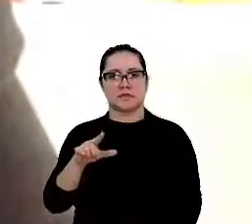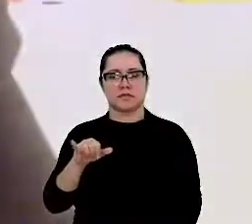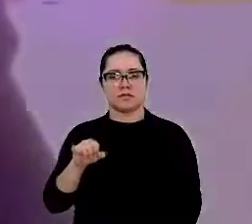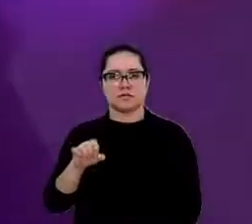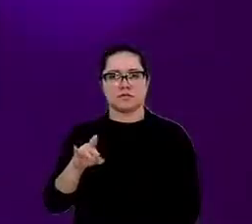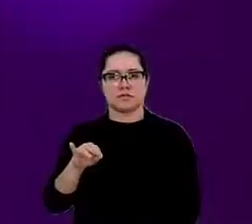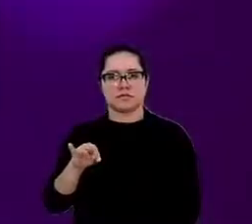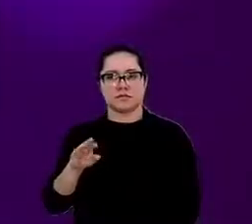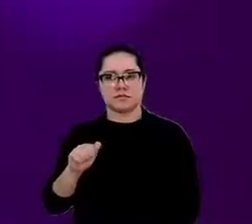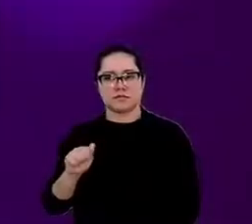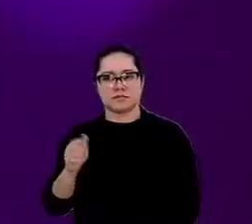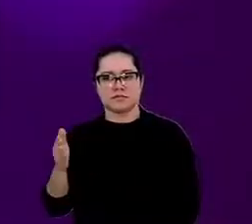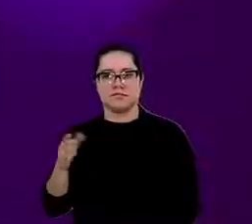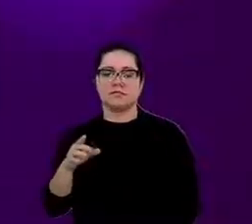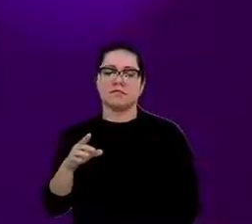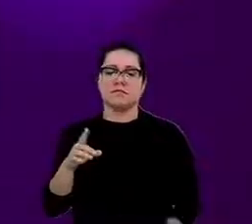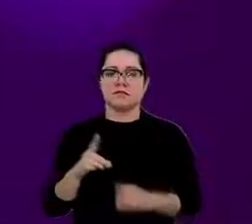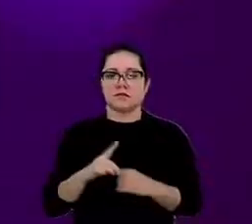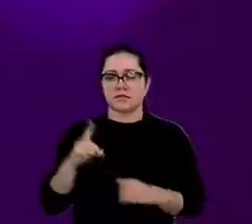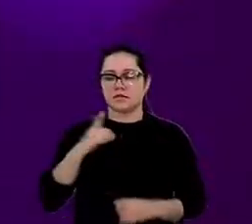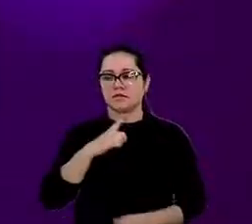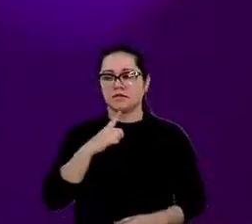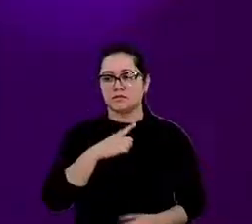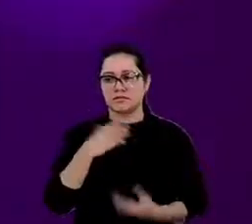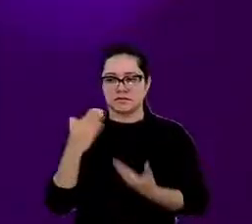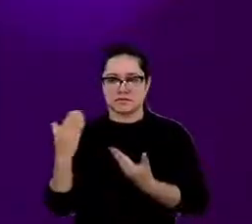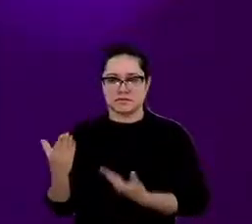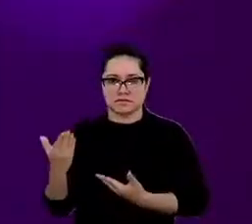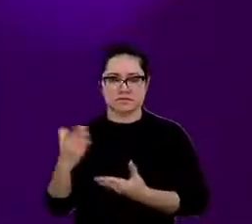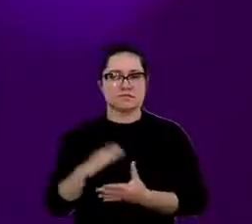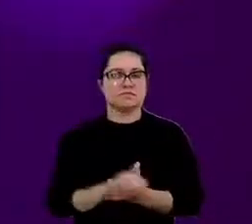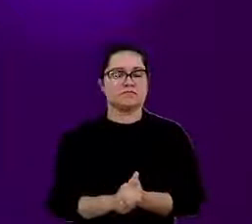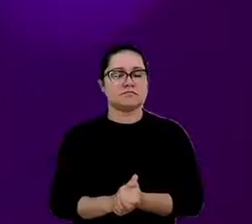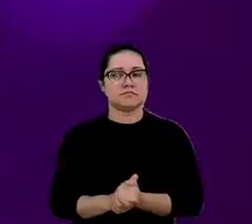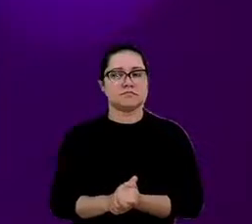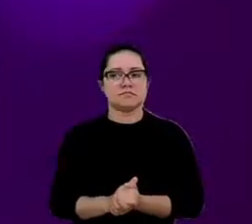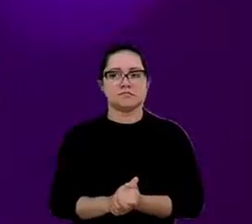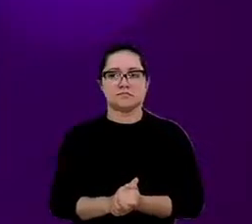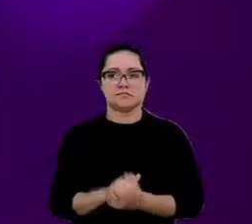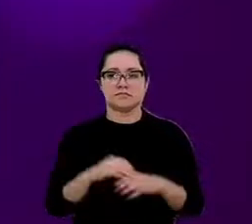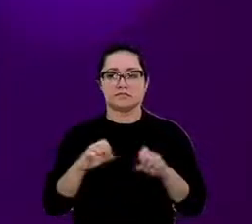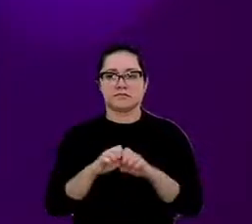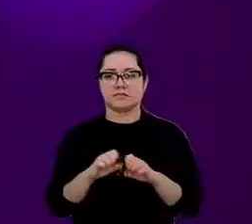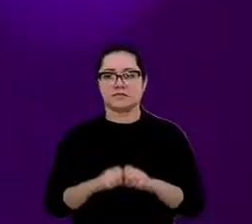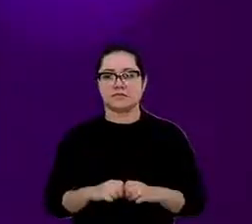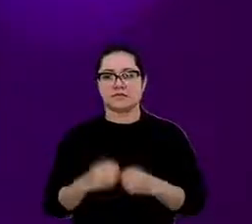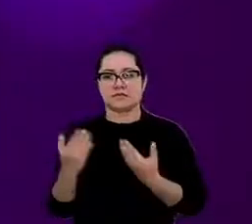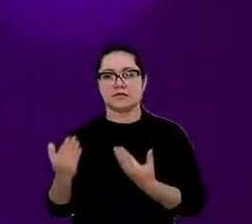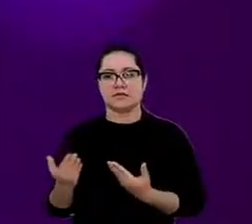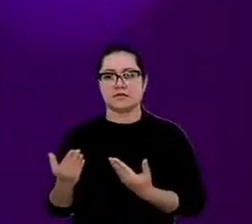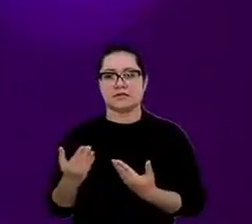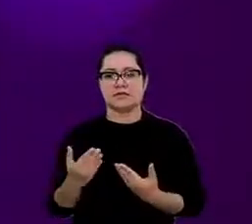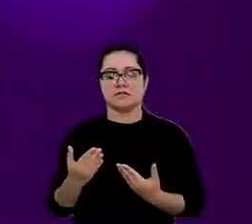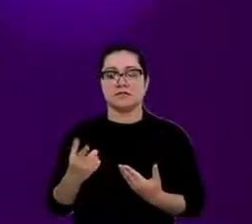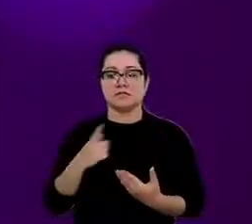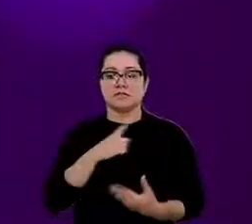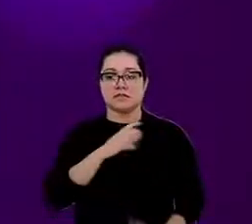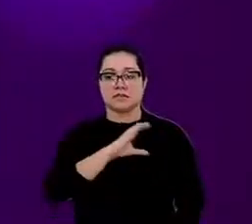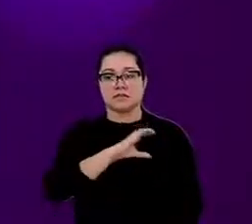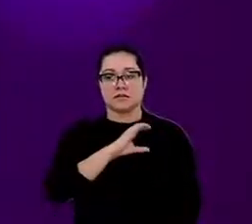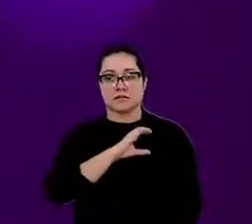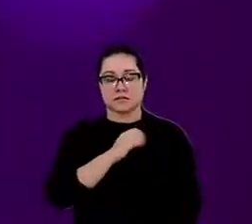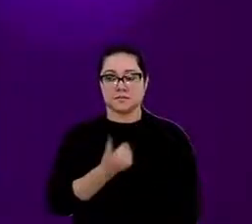fez fellow e doutorado em hemodinâmica e cardiopatias estruturais pela Universidade Laval, no Canadá.